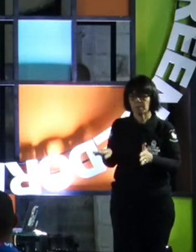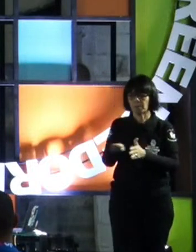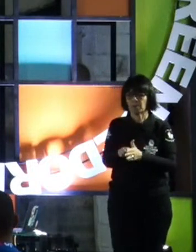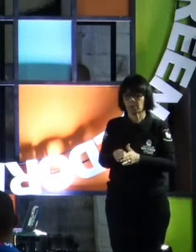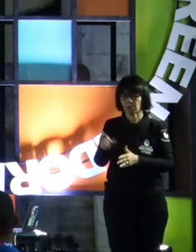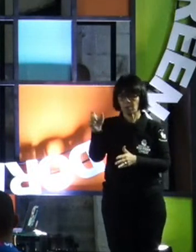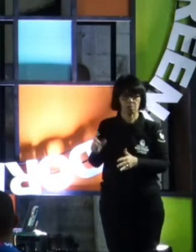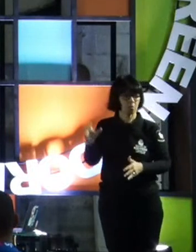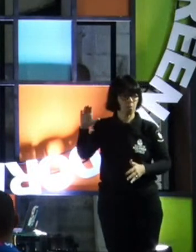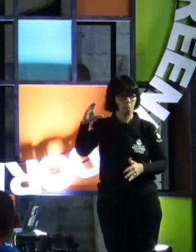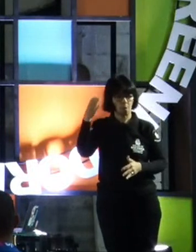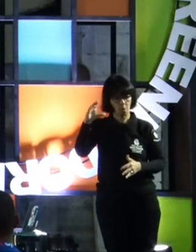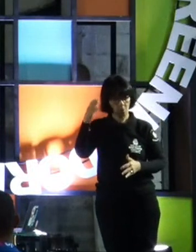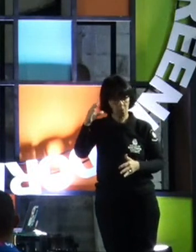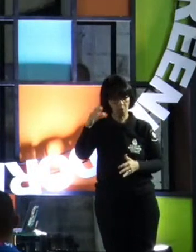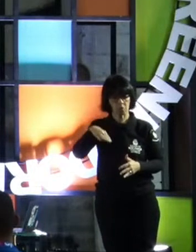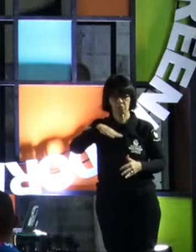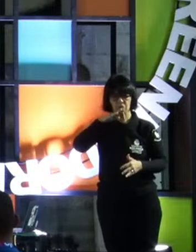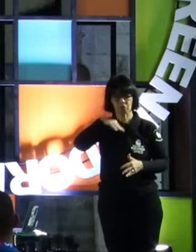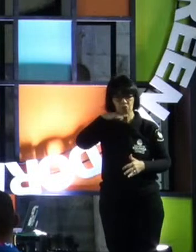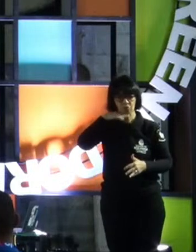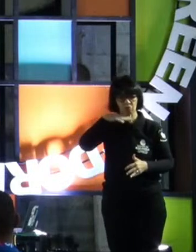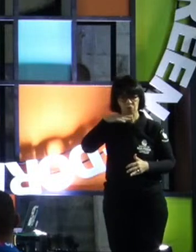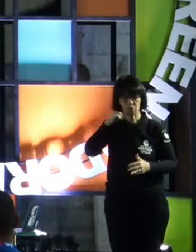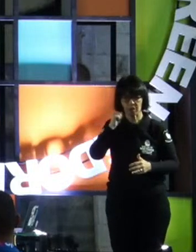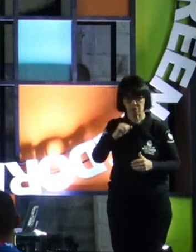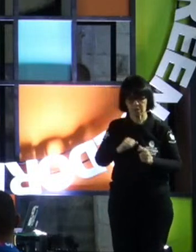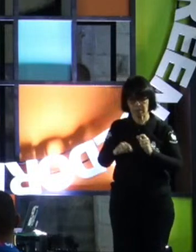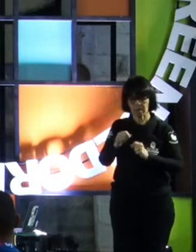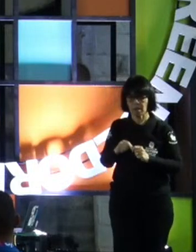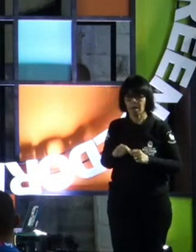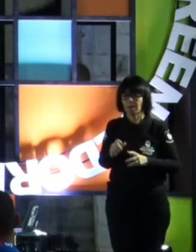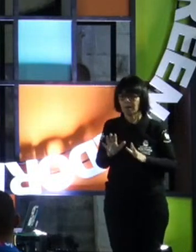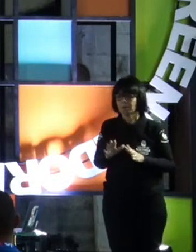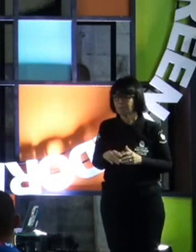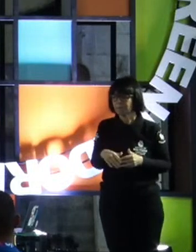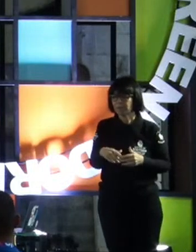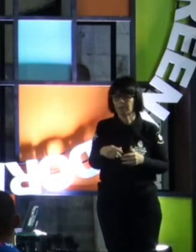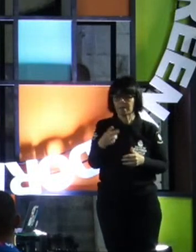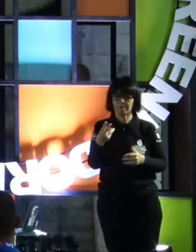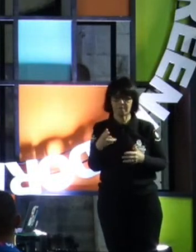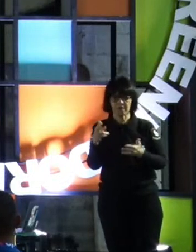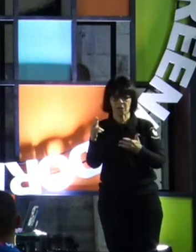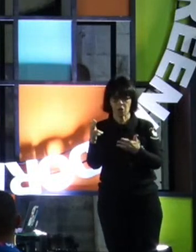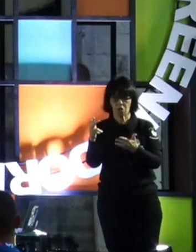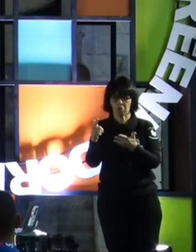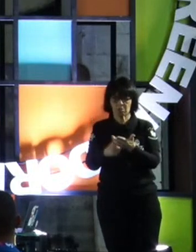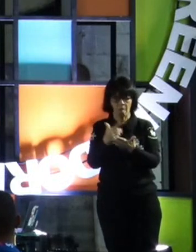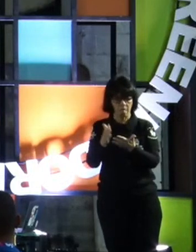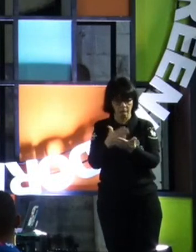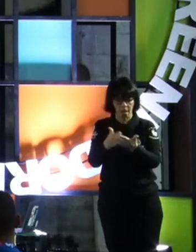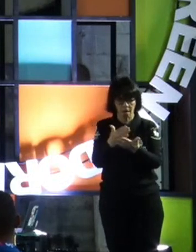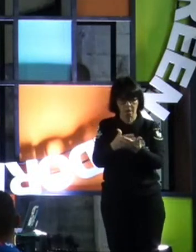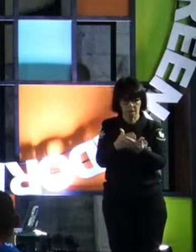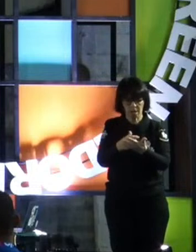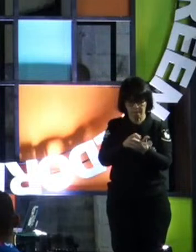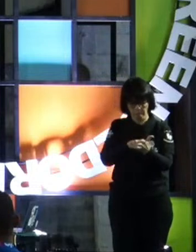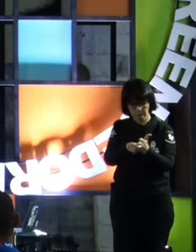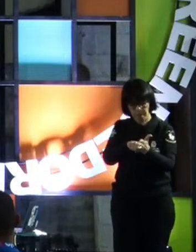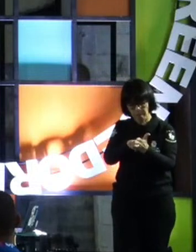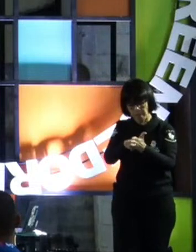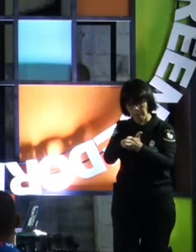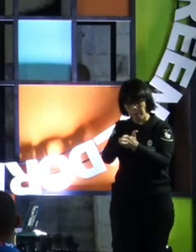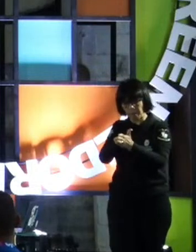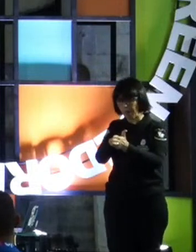cientista encucado, os nerdzinhos, pegava os livros de ficção científica de Isaac Asimov, que é esse cabra que está aqui